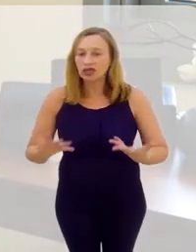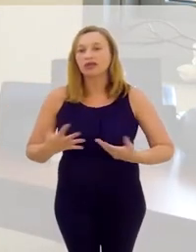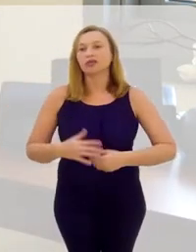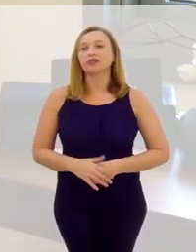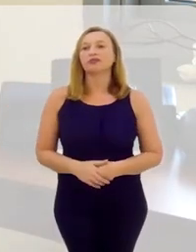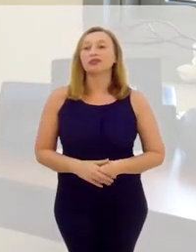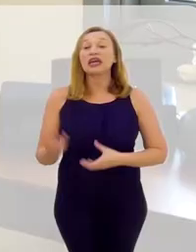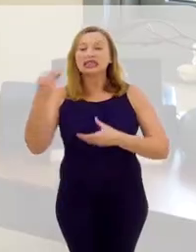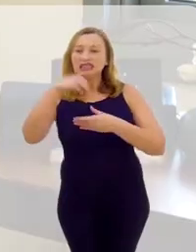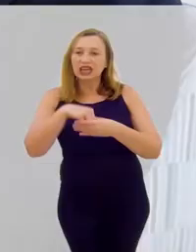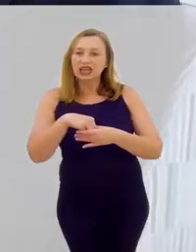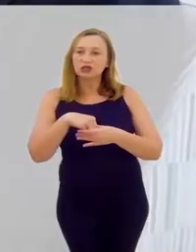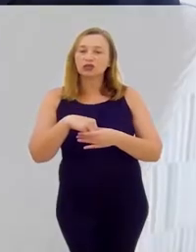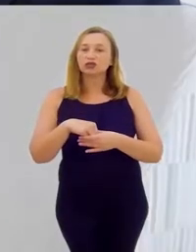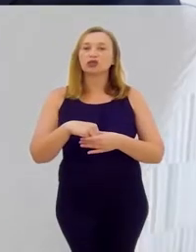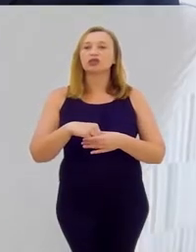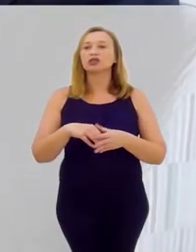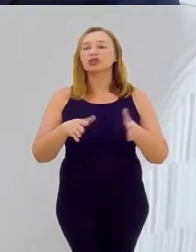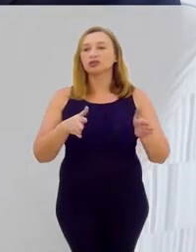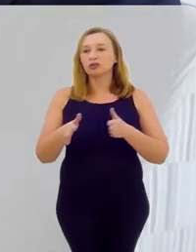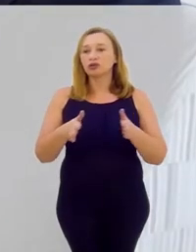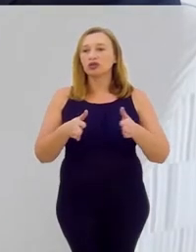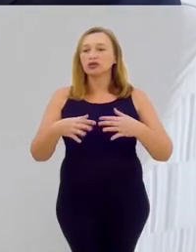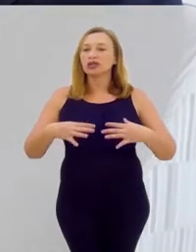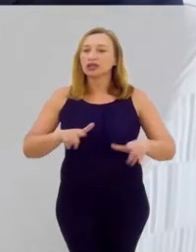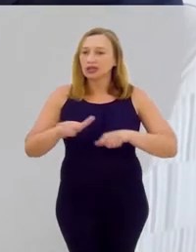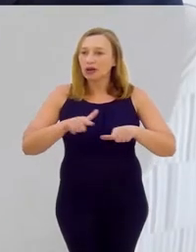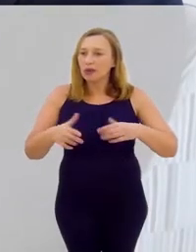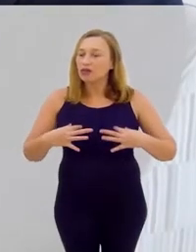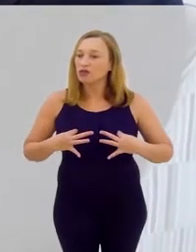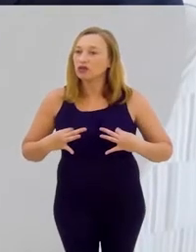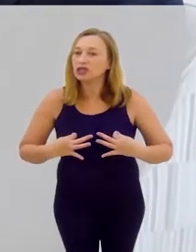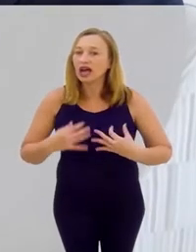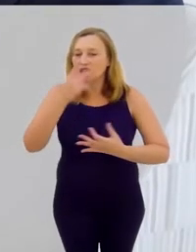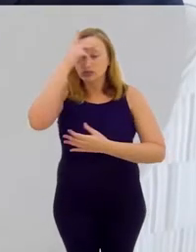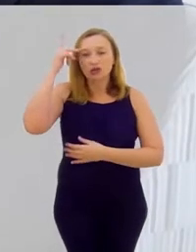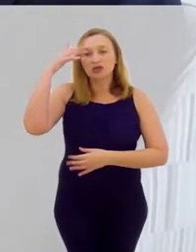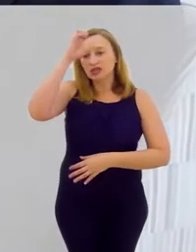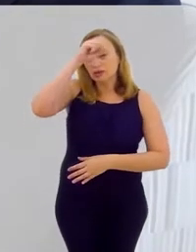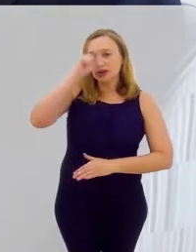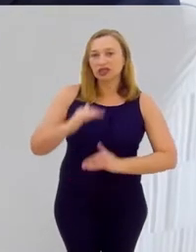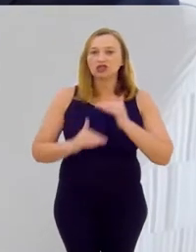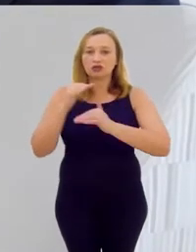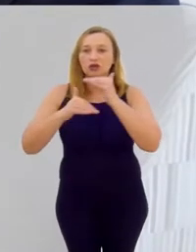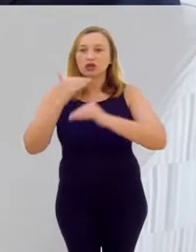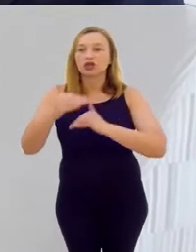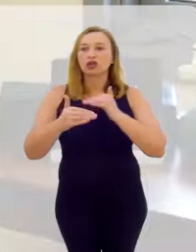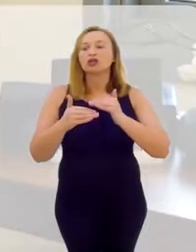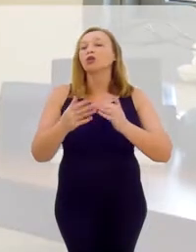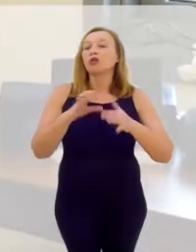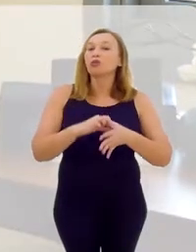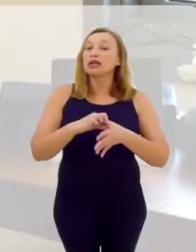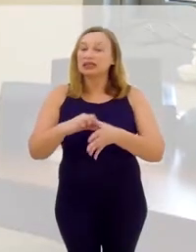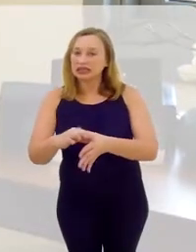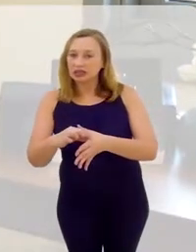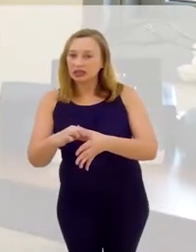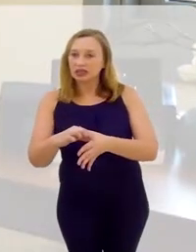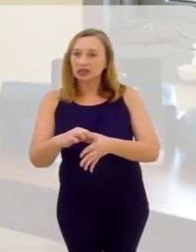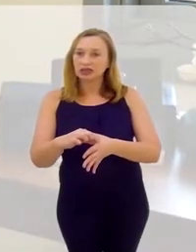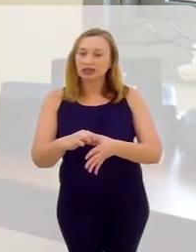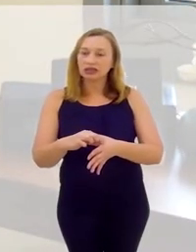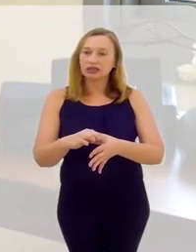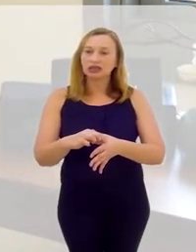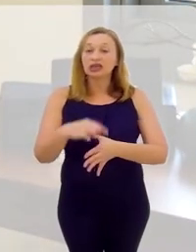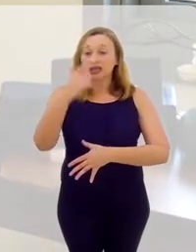servem voluntariamente. Dentro desse programa de serviço voluntário, as pessoas então aprendem a se desenvolver, tanto como